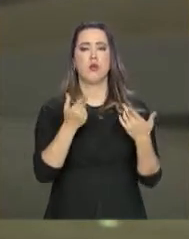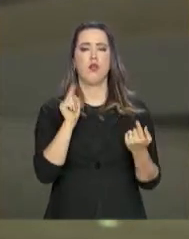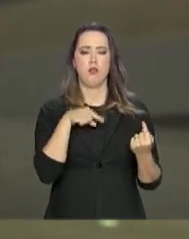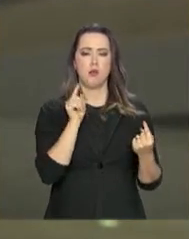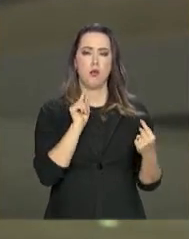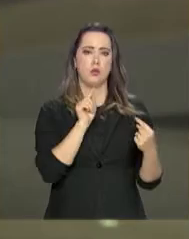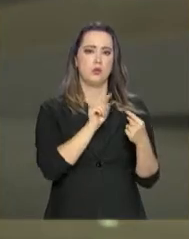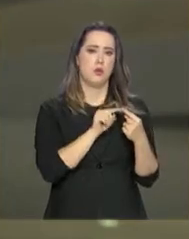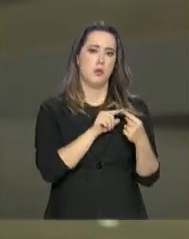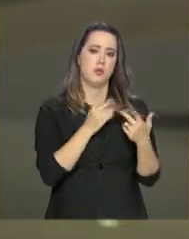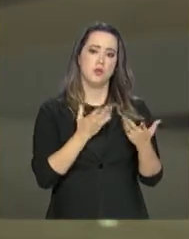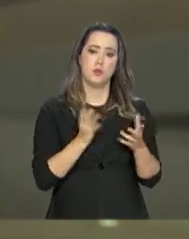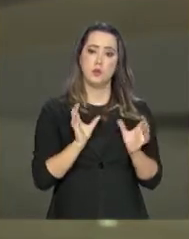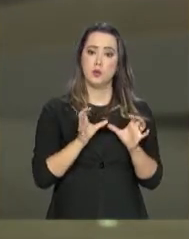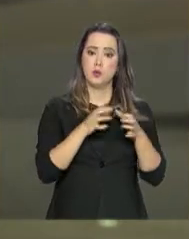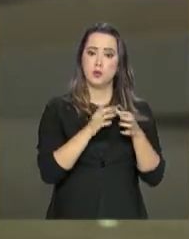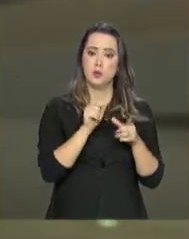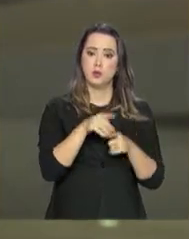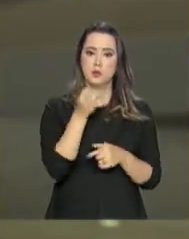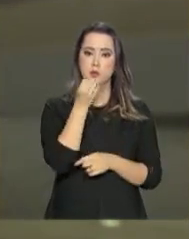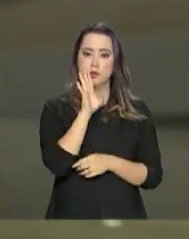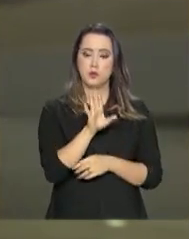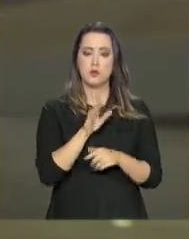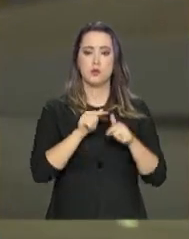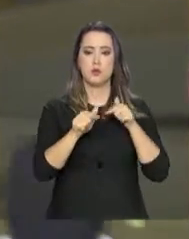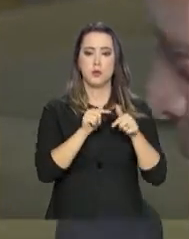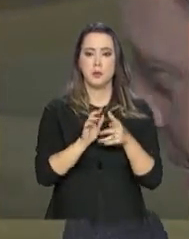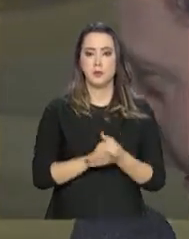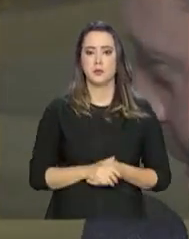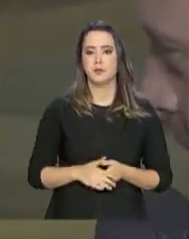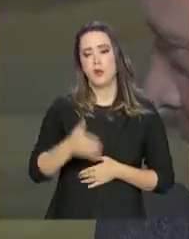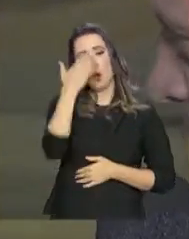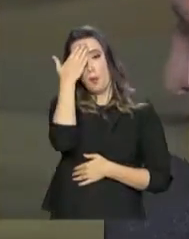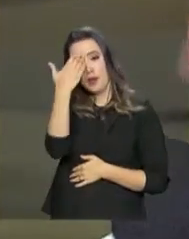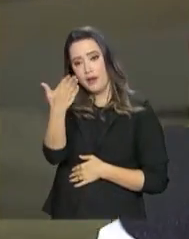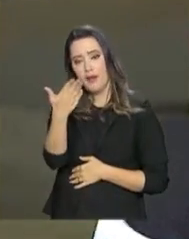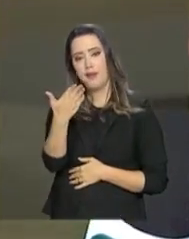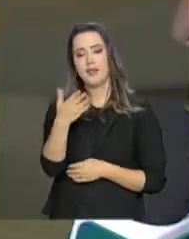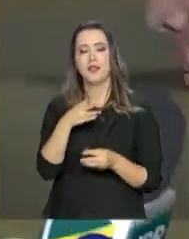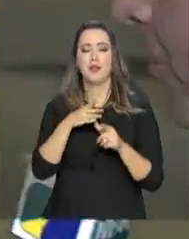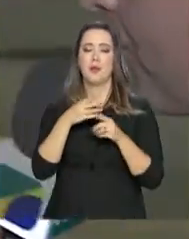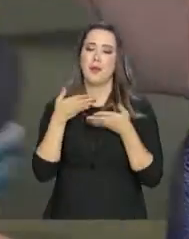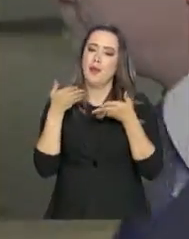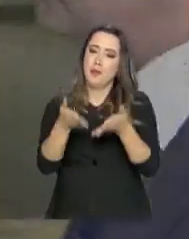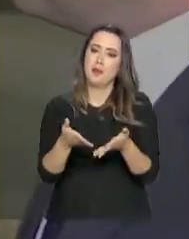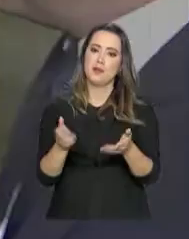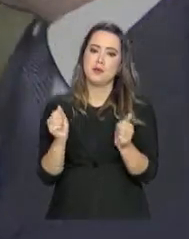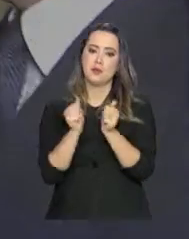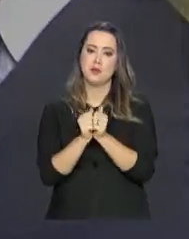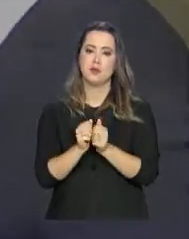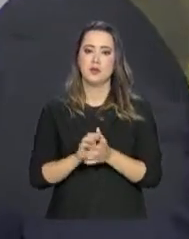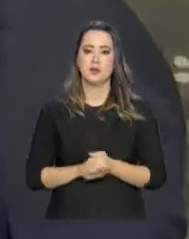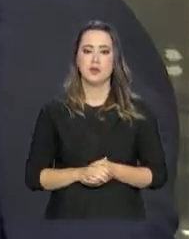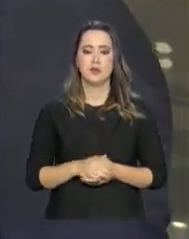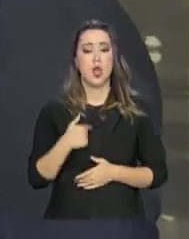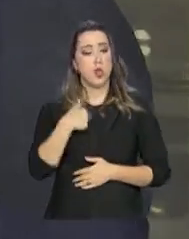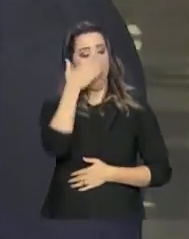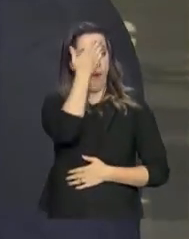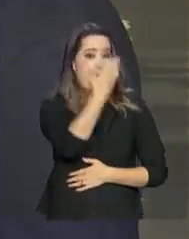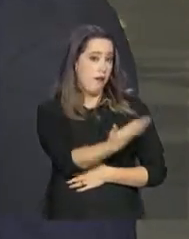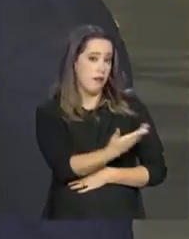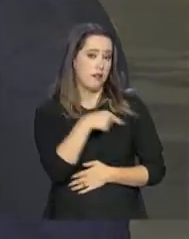e com essa equipa e vai ajudar muito esse trabalho também muito obrigado pela participação pela presença conosco aqui eu que agradeço